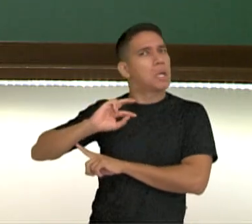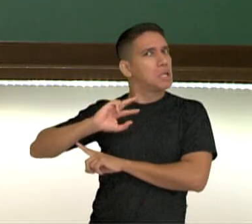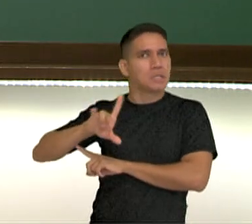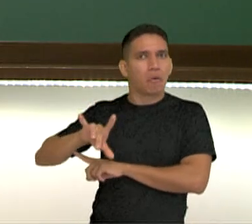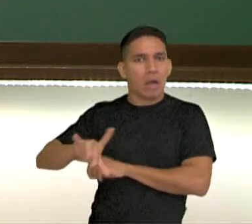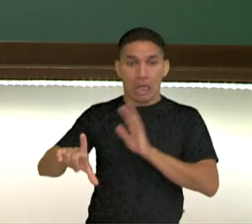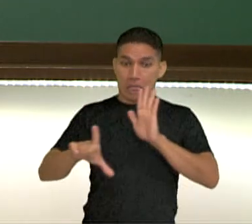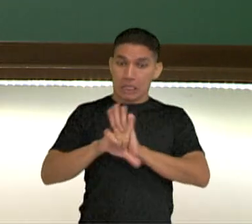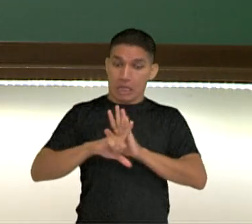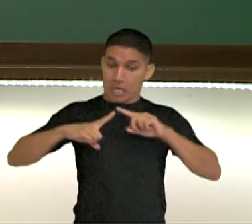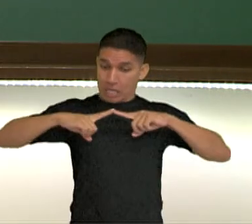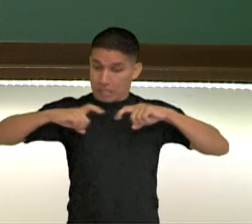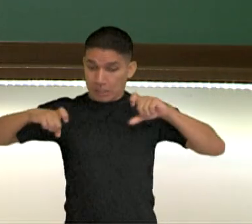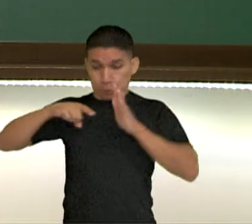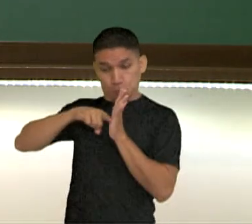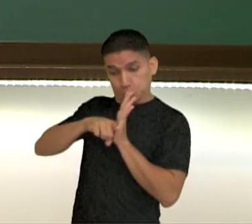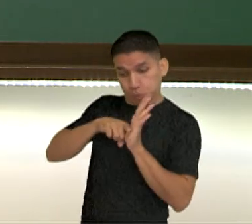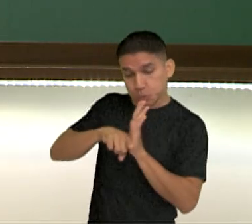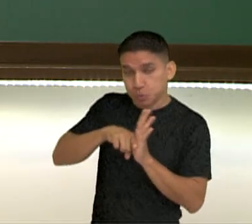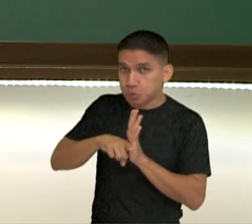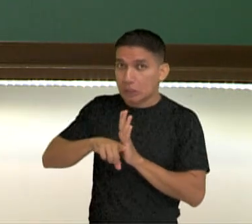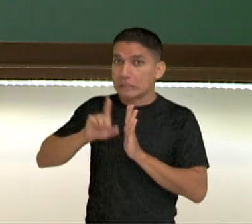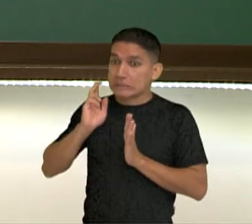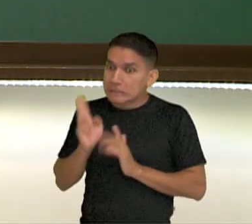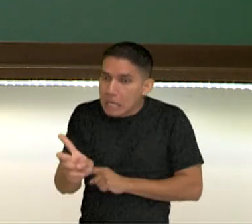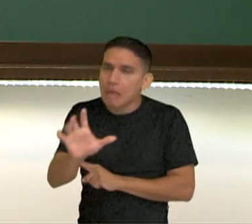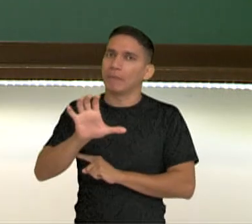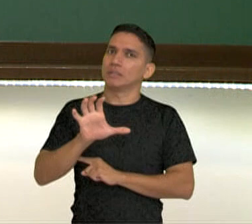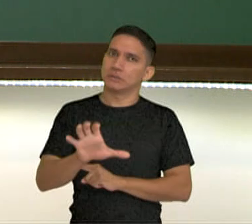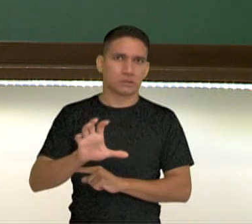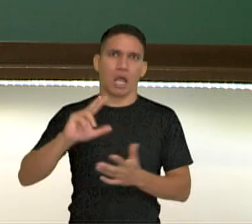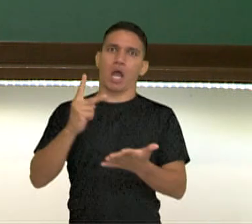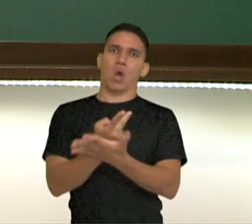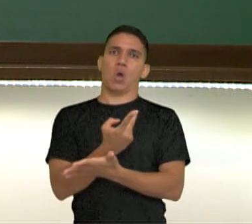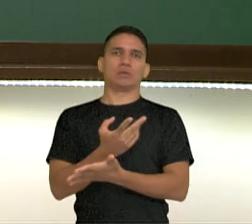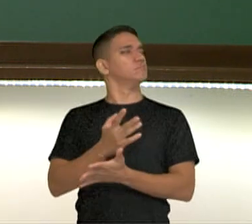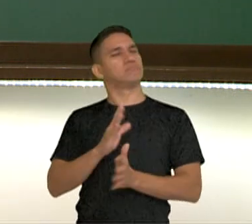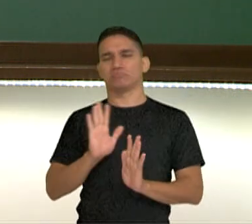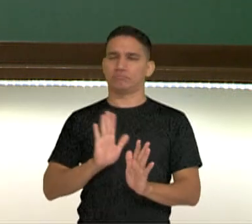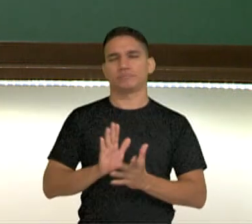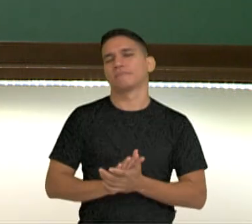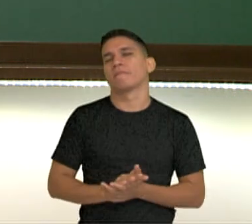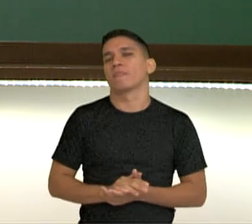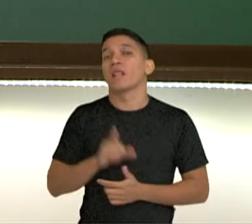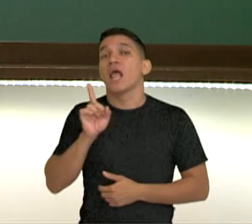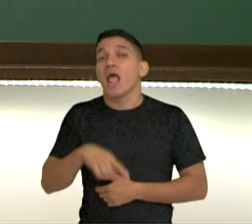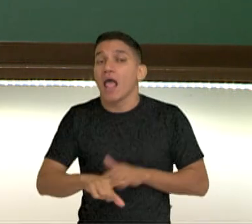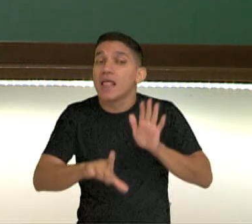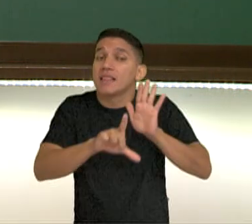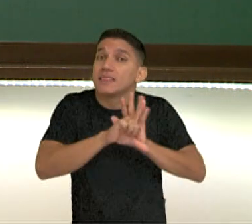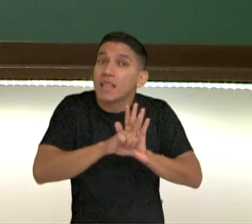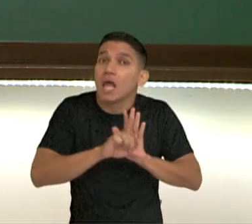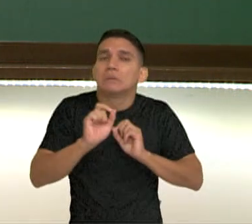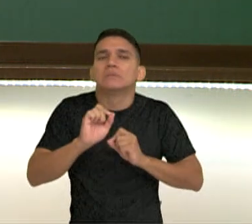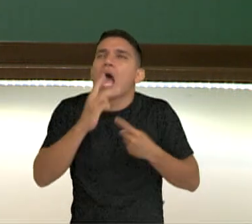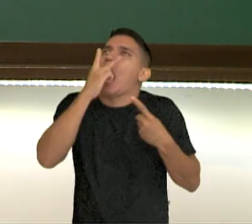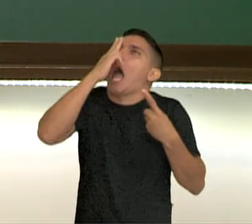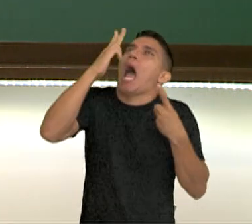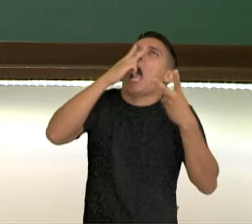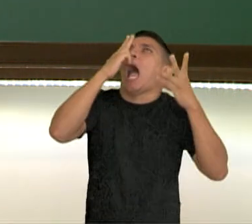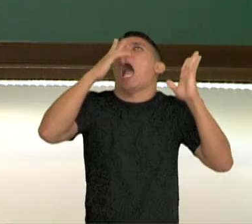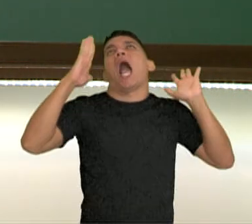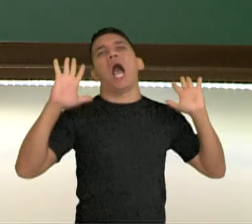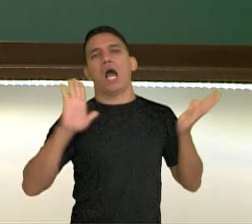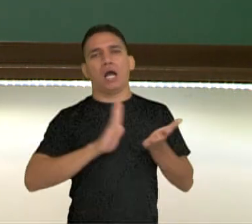lei científica, não é sempre assim que acontece. É uma lei baseada em achismos. Por exemplo, por